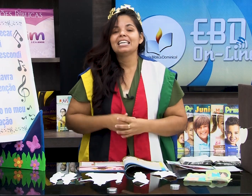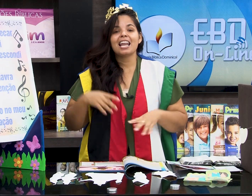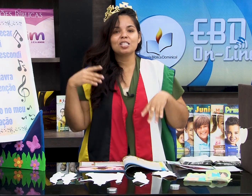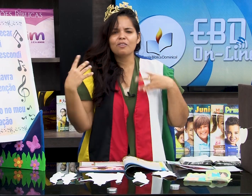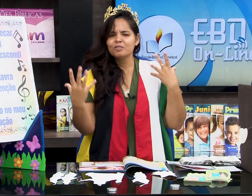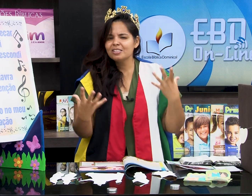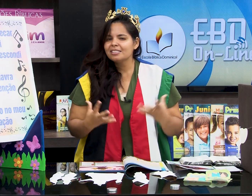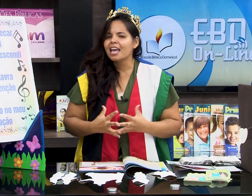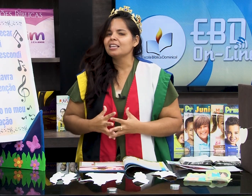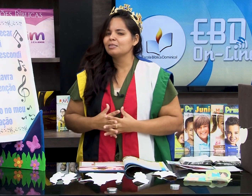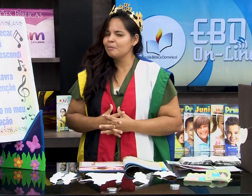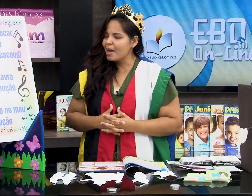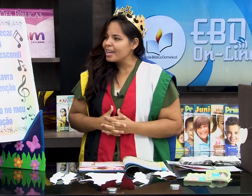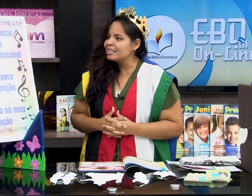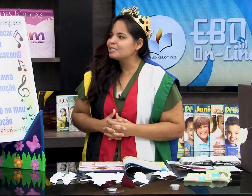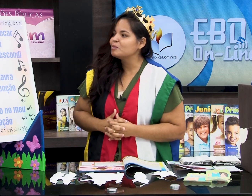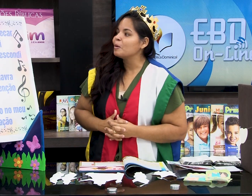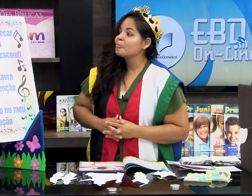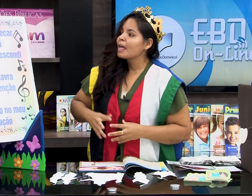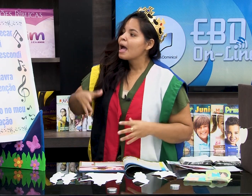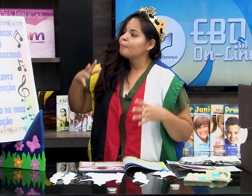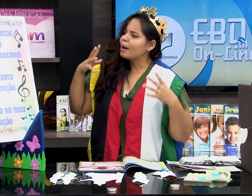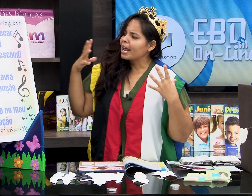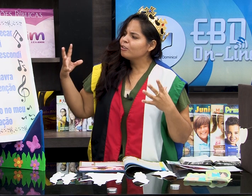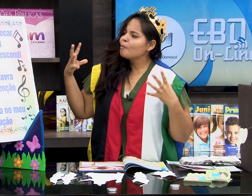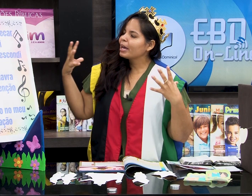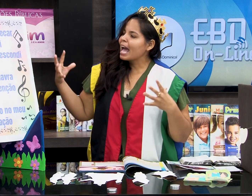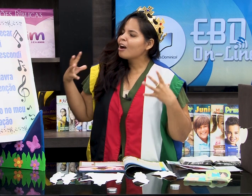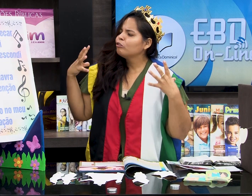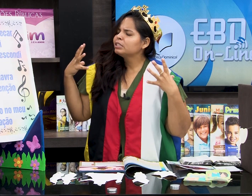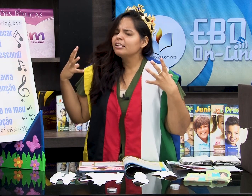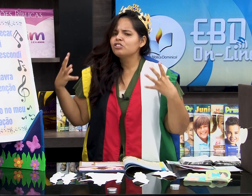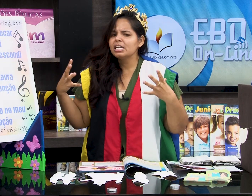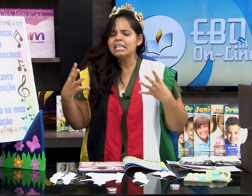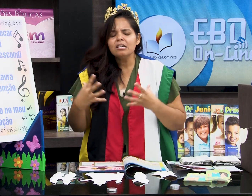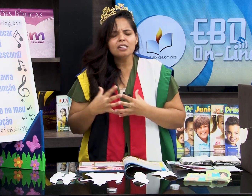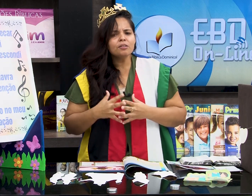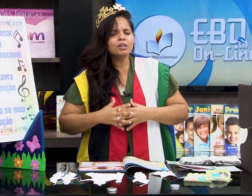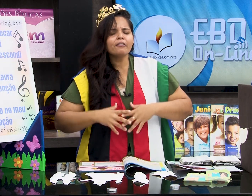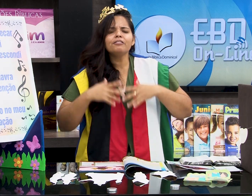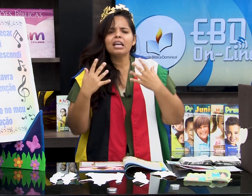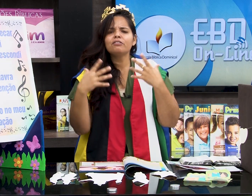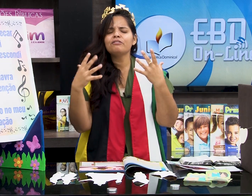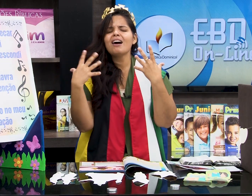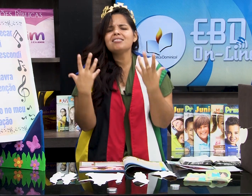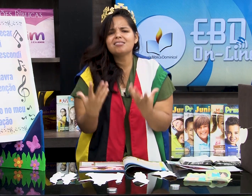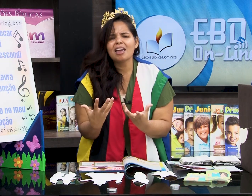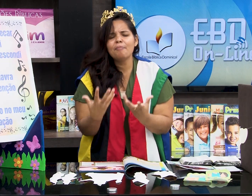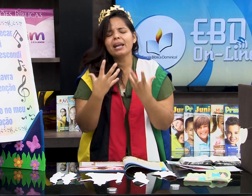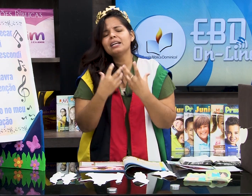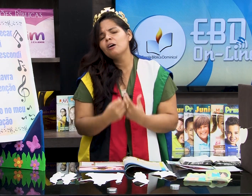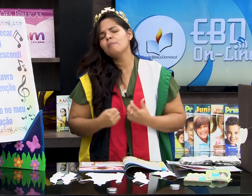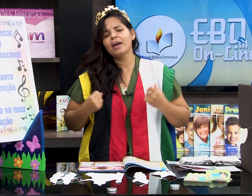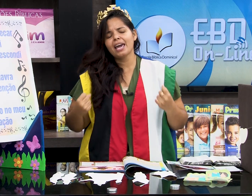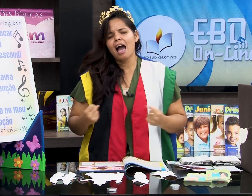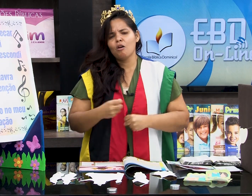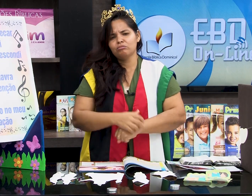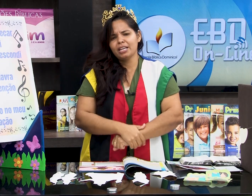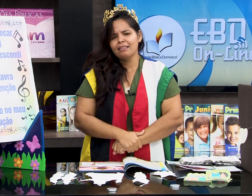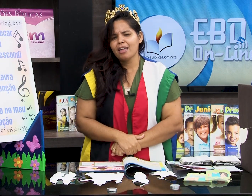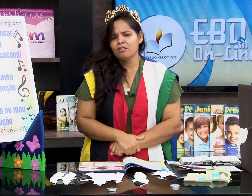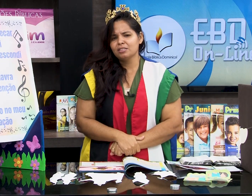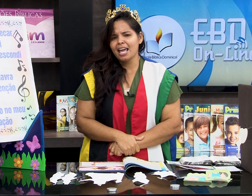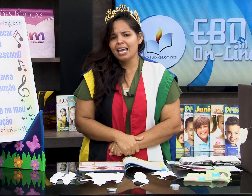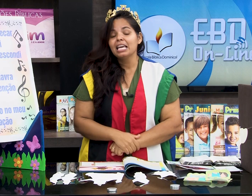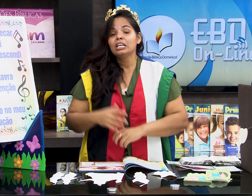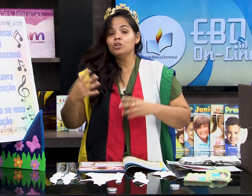pecado? E elas vão dizer: isso mesmo, para eu não pecar contra ti. E o que é que eu devo fazer para não pecar